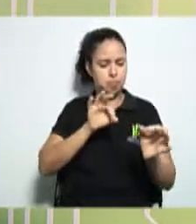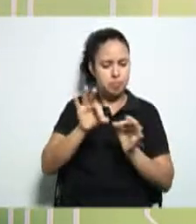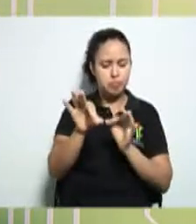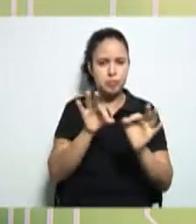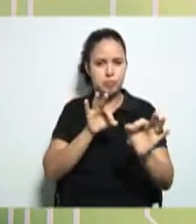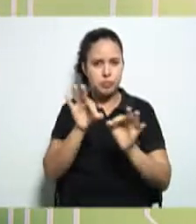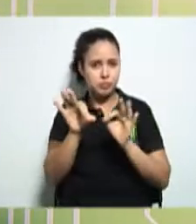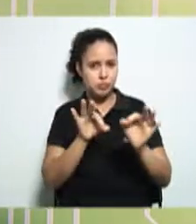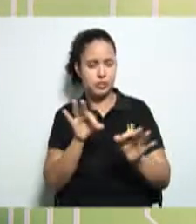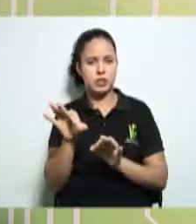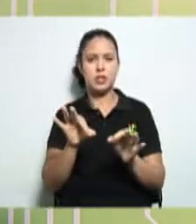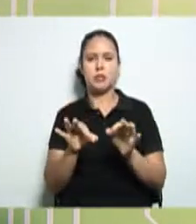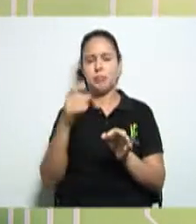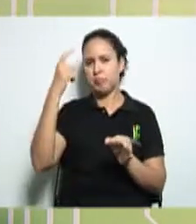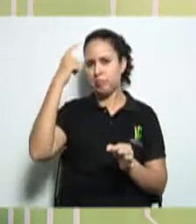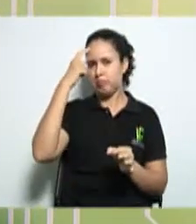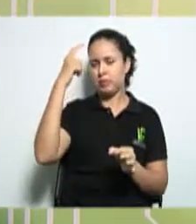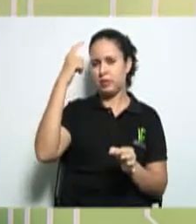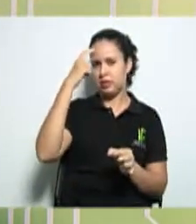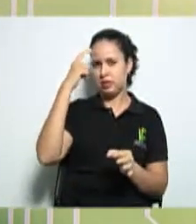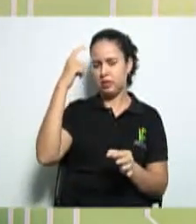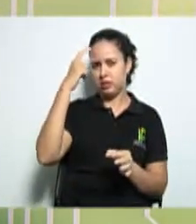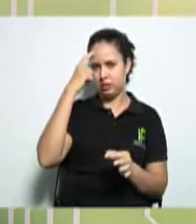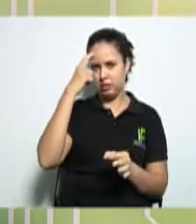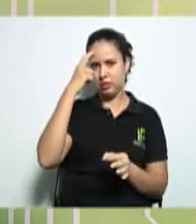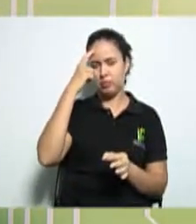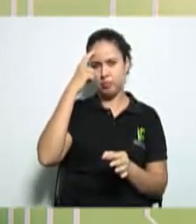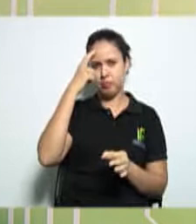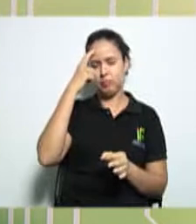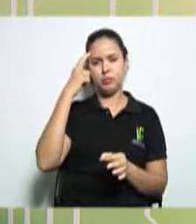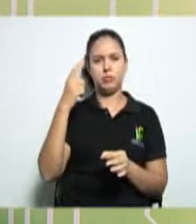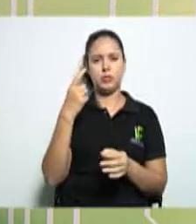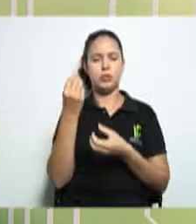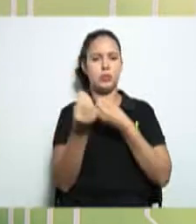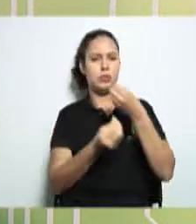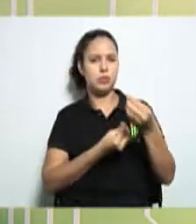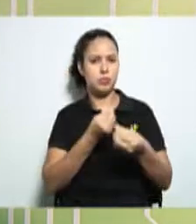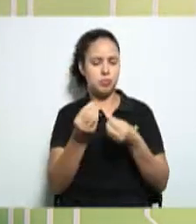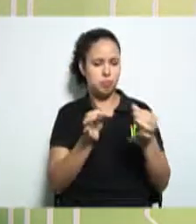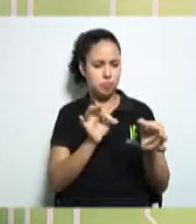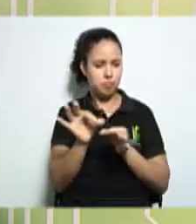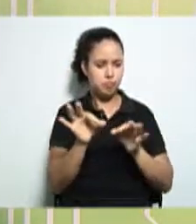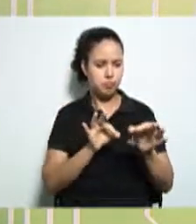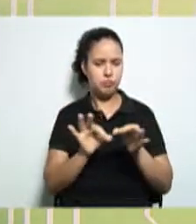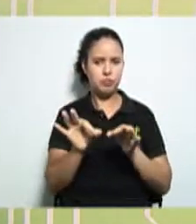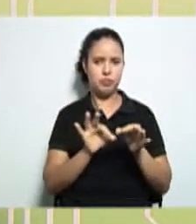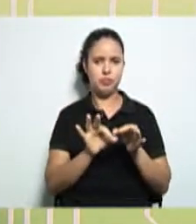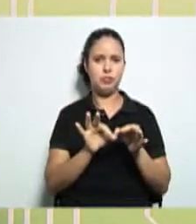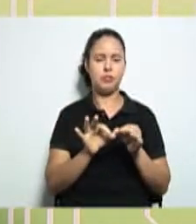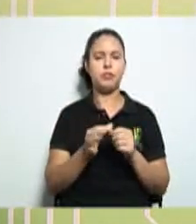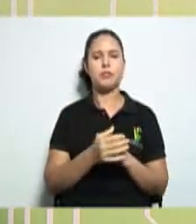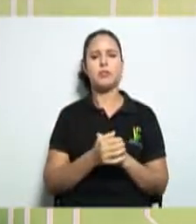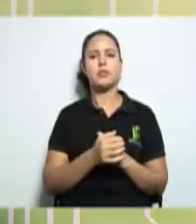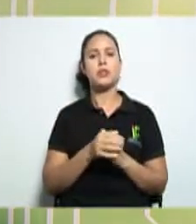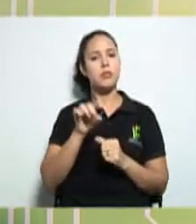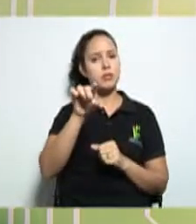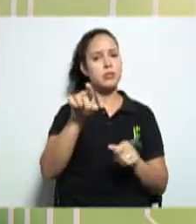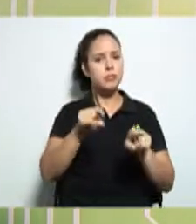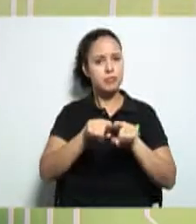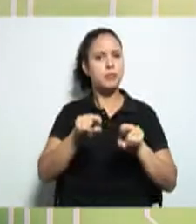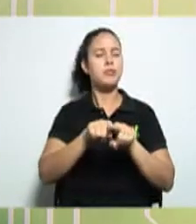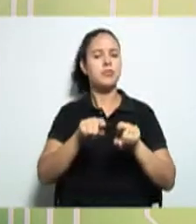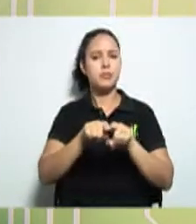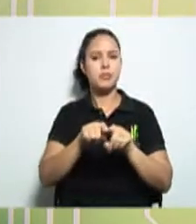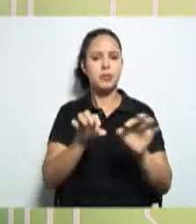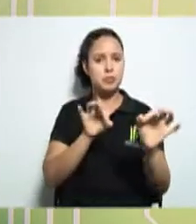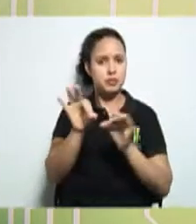não olha como um gasto de tempo, mas é um investimento de tempo no planejamento. Então eu quero que vocês já se planejem